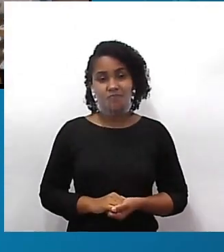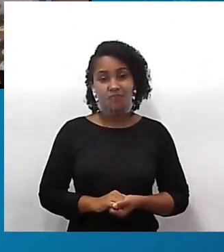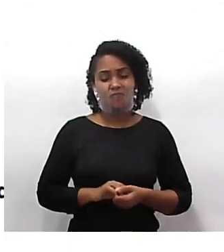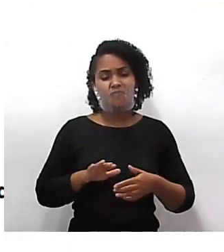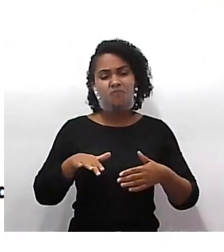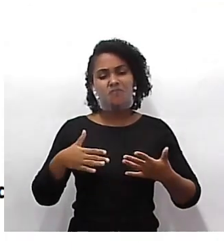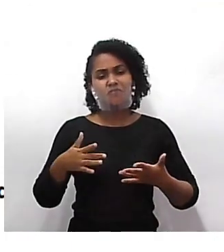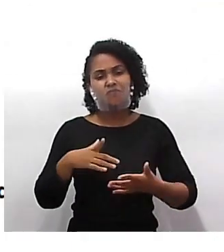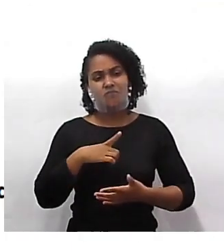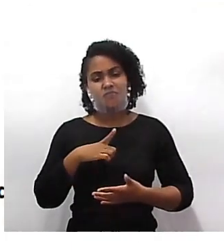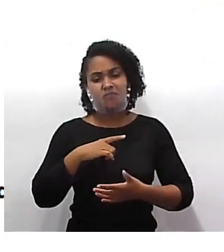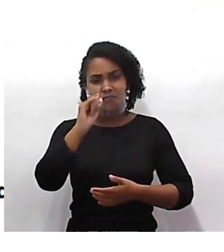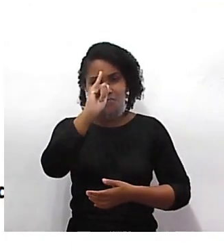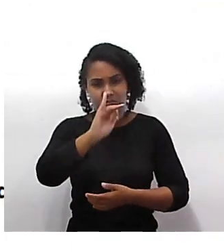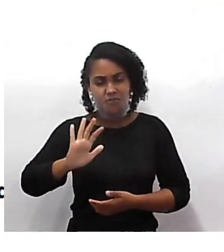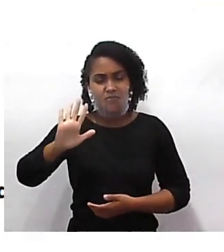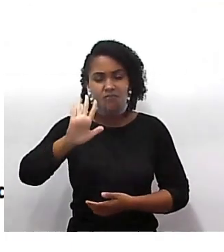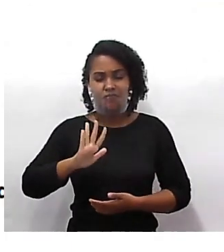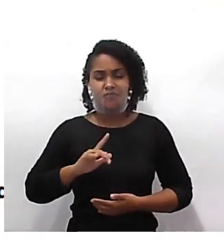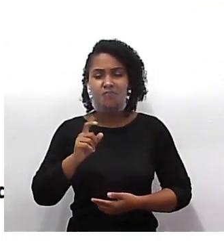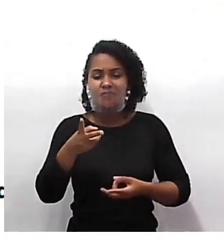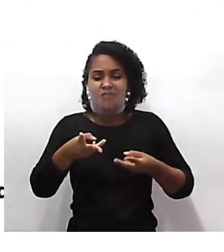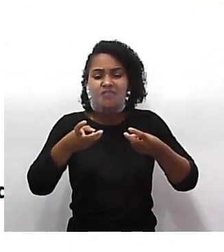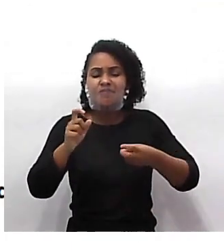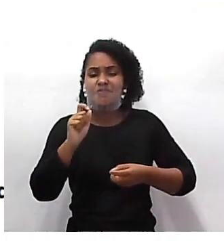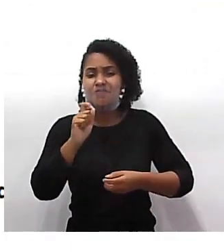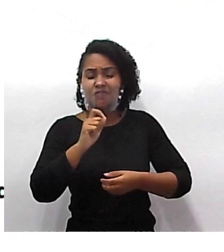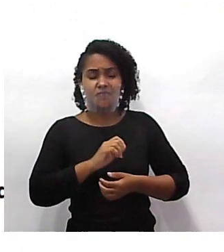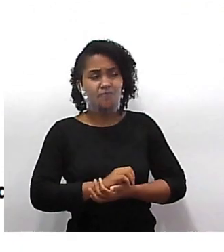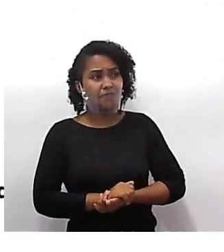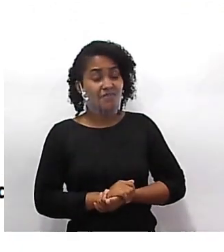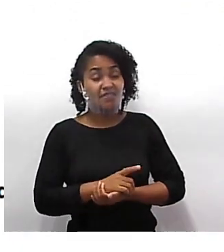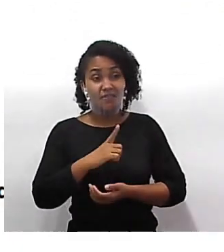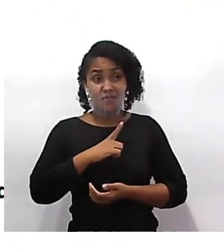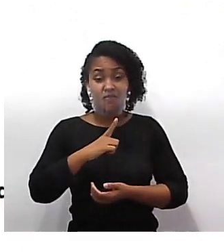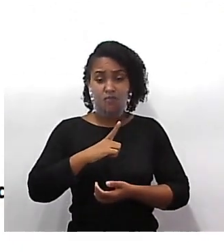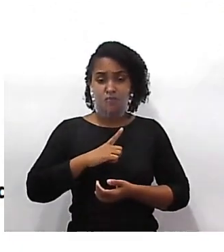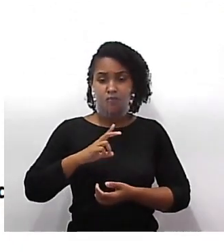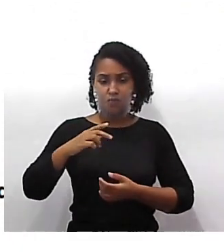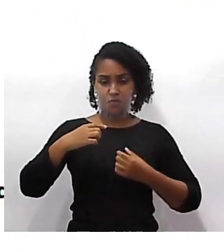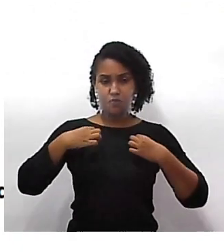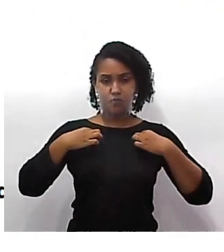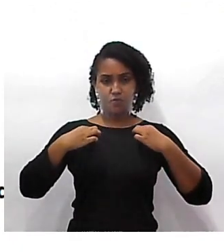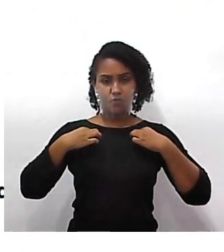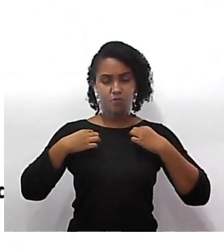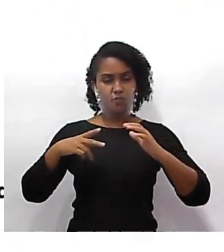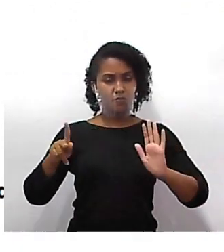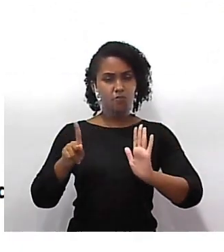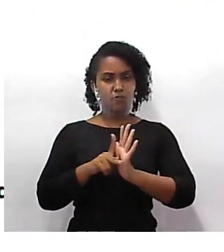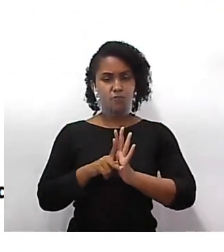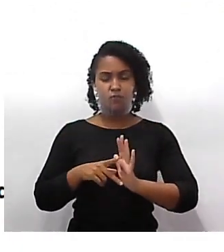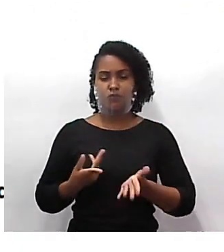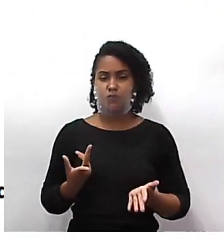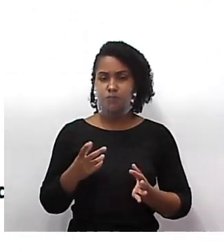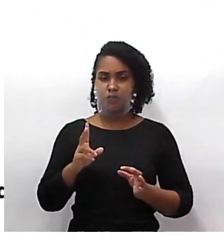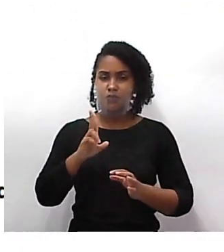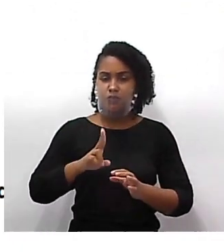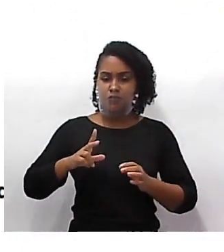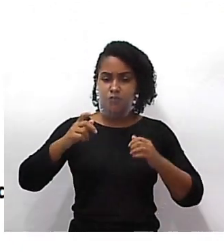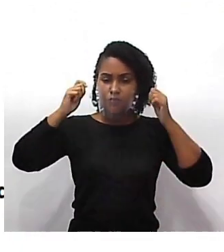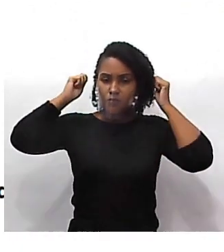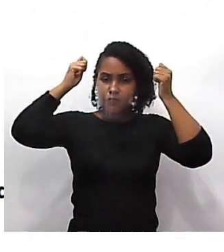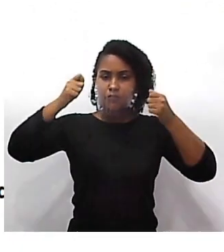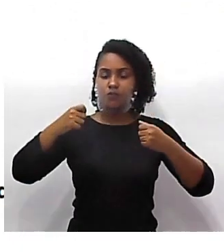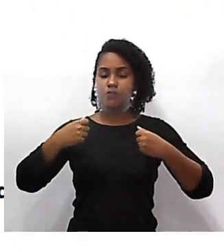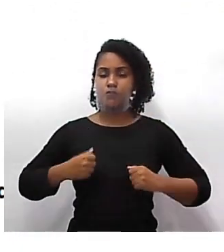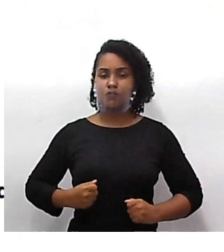Então, vemos aqui uma imagem, nessa figura, a gente vê um colaborador, todo paramentado, com